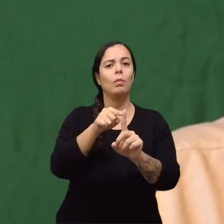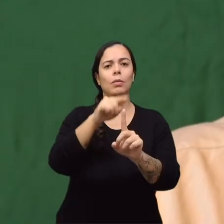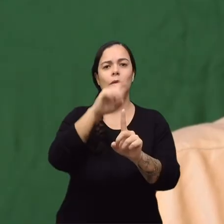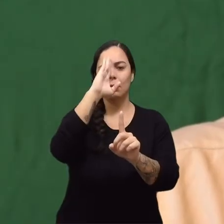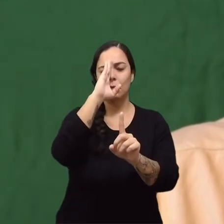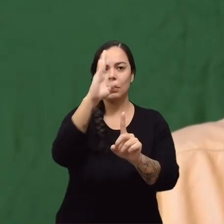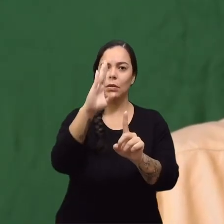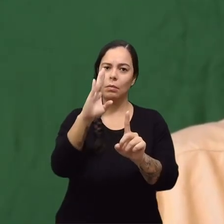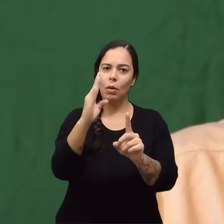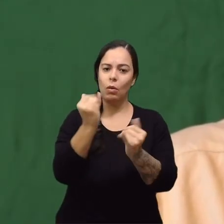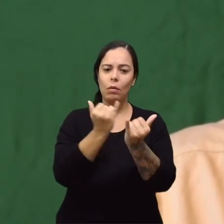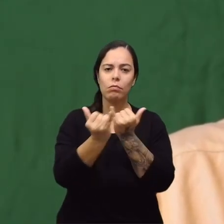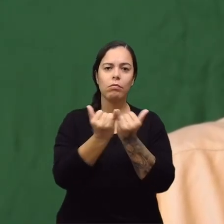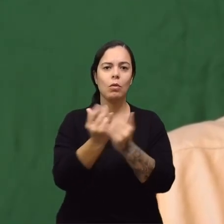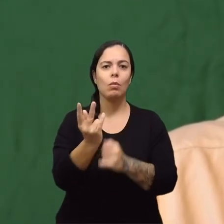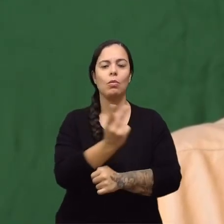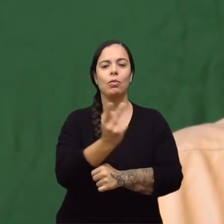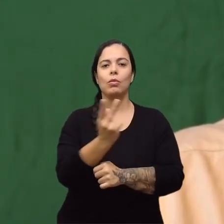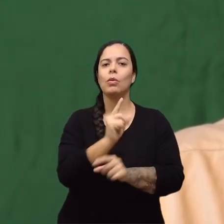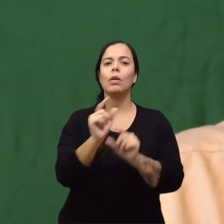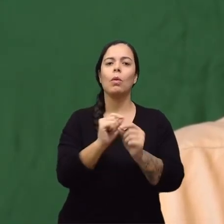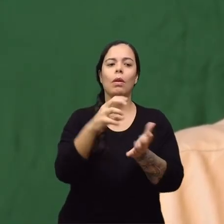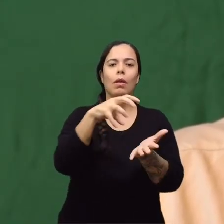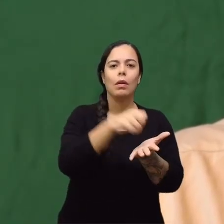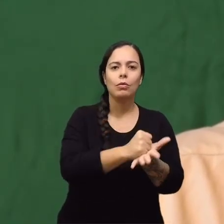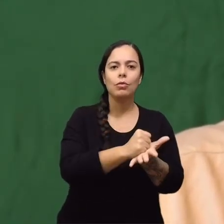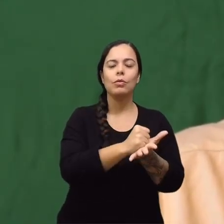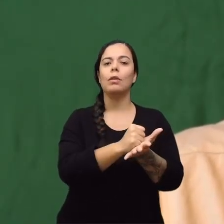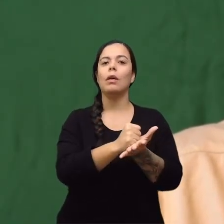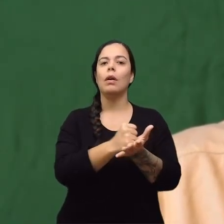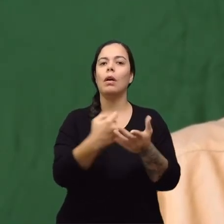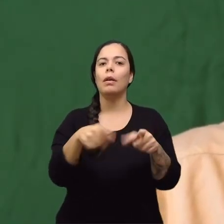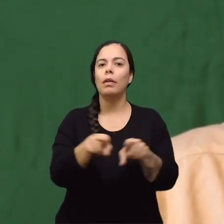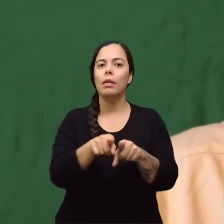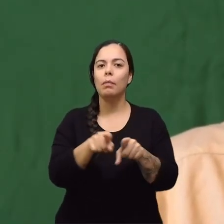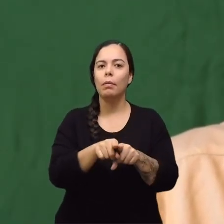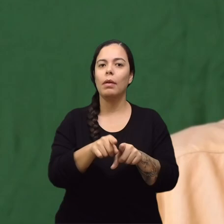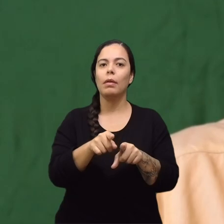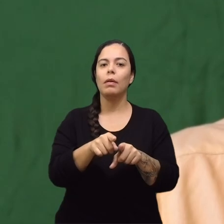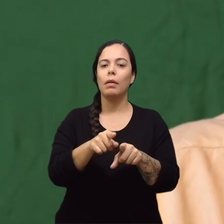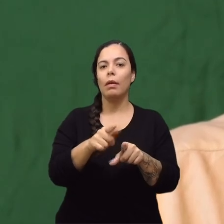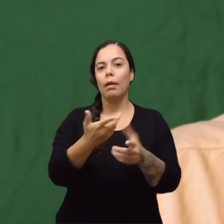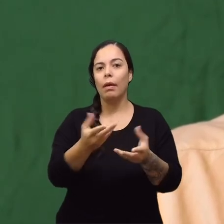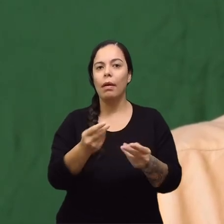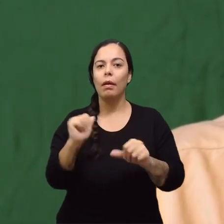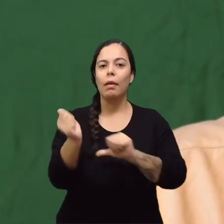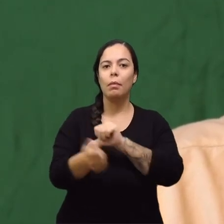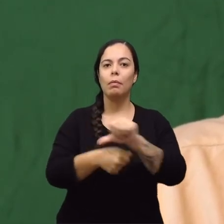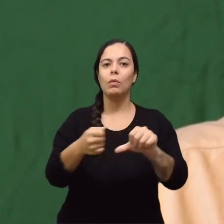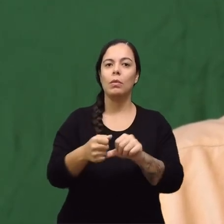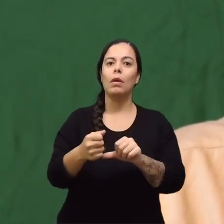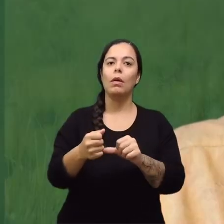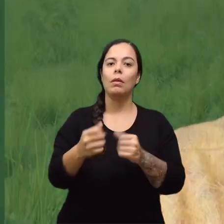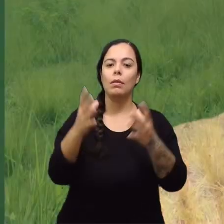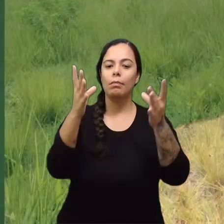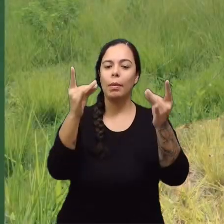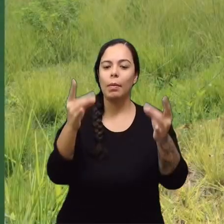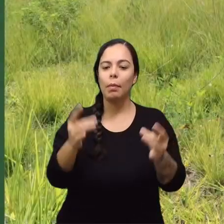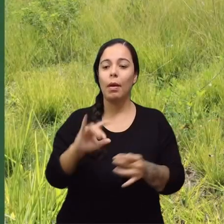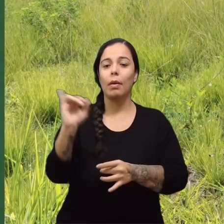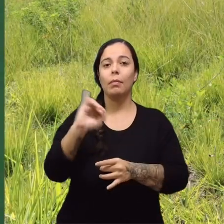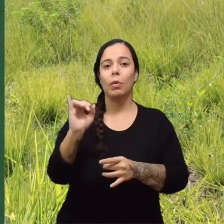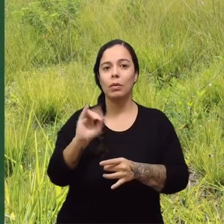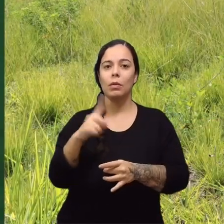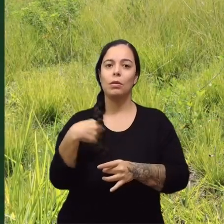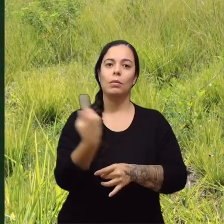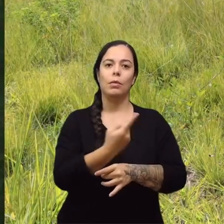objeto muito enfático em comum, né, de registrar e de tornar isso um aspecto importante tanto